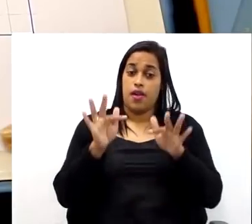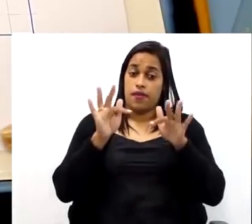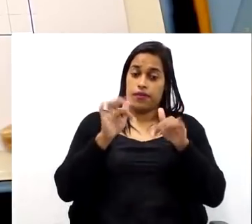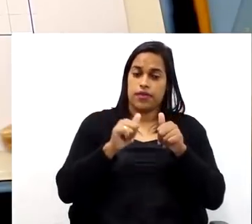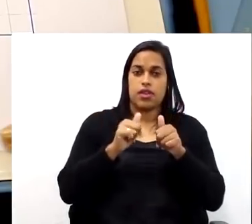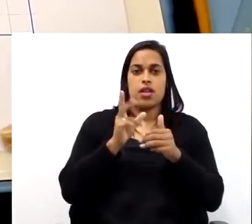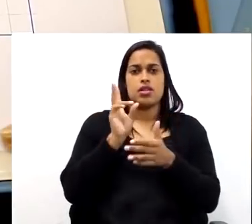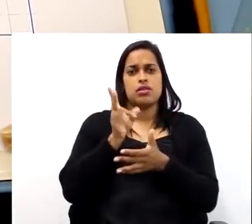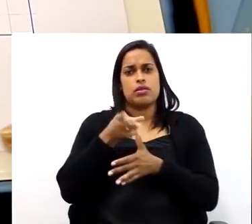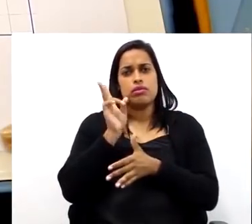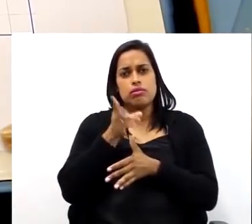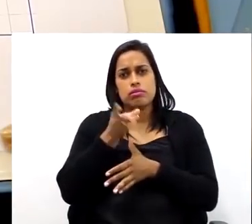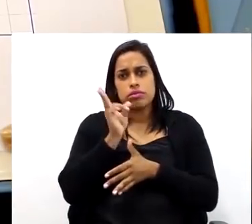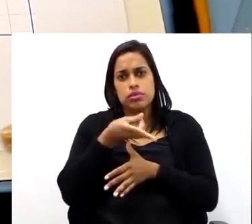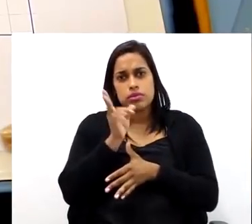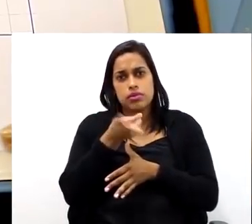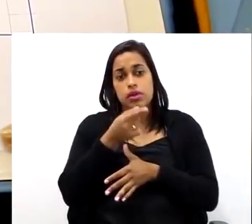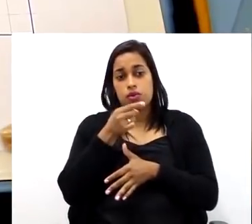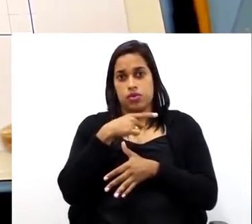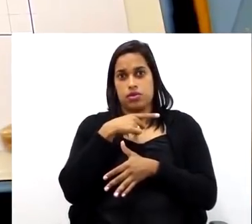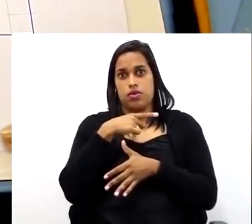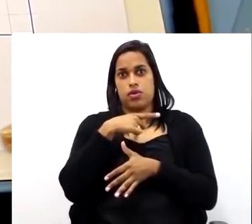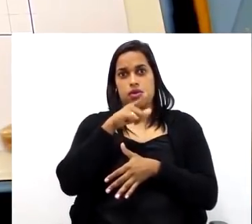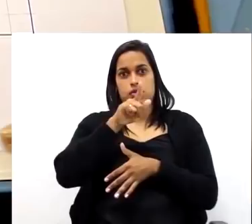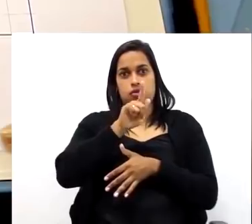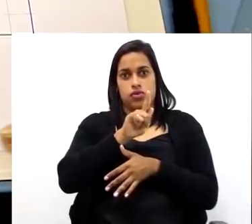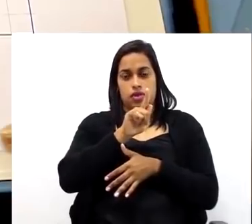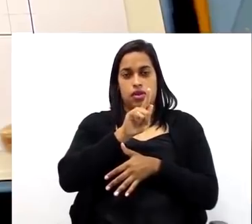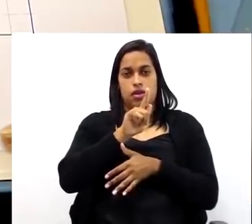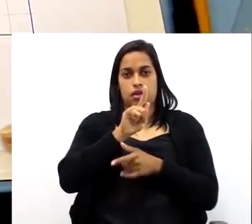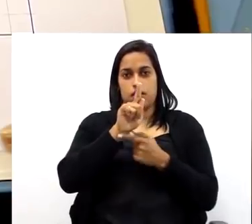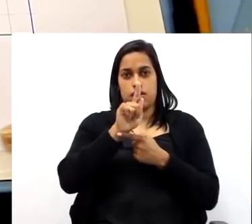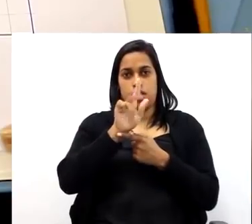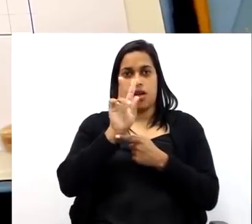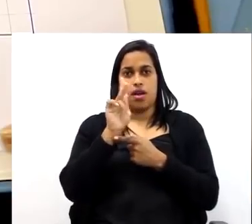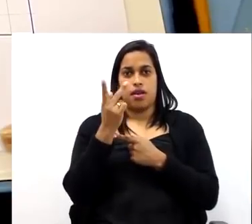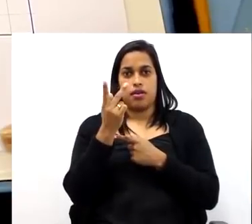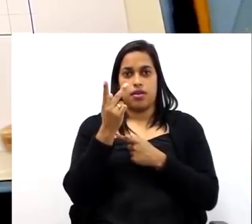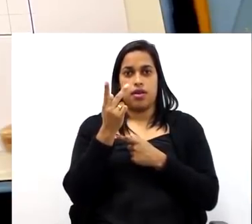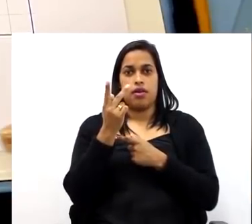Finalizo o resto da minha peça. Com isso eu tenho GH,